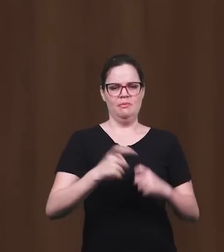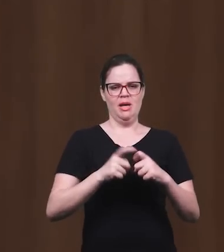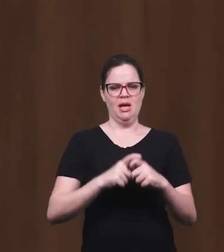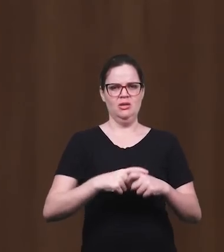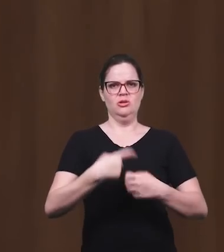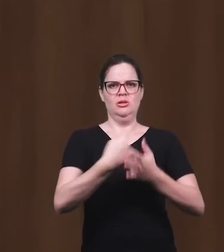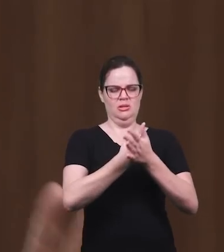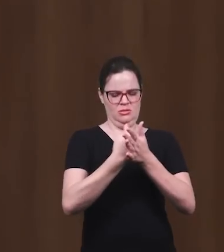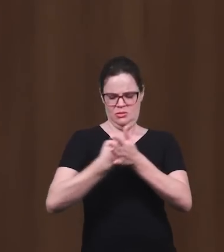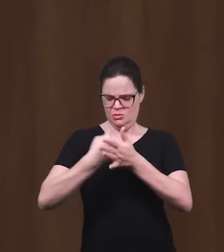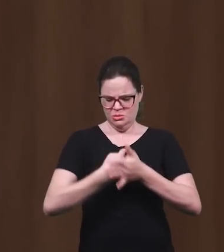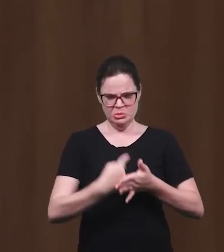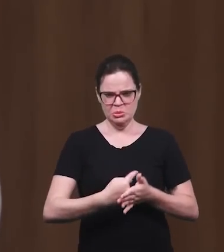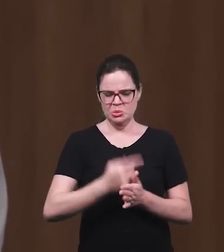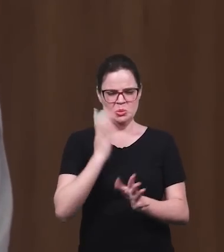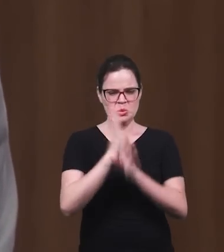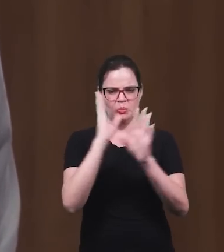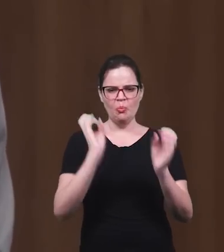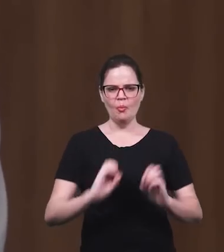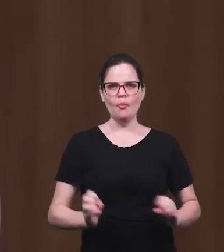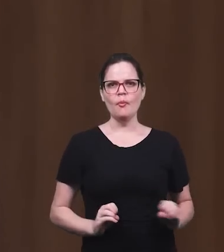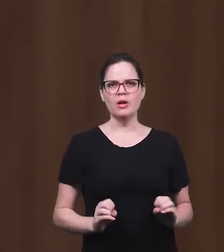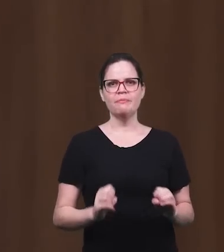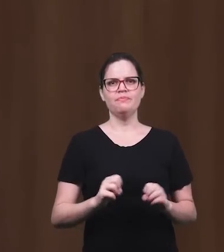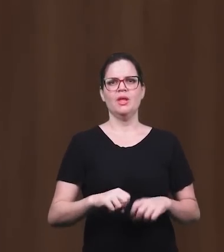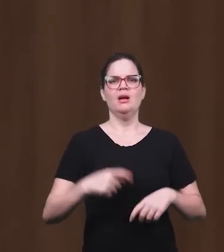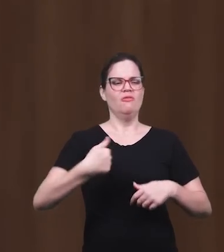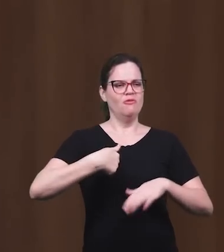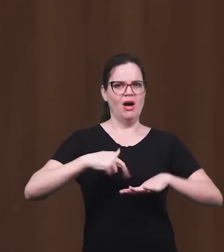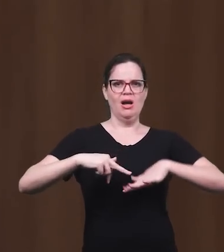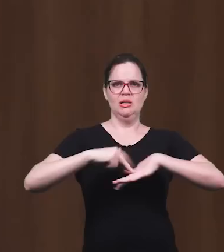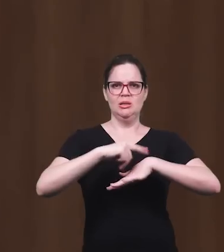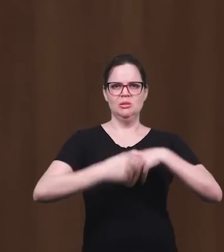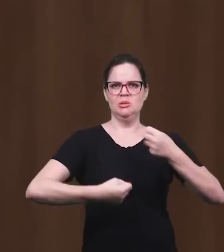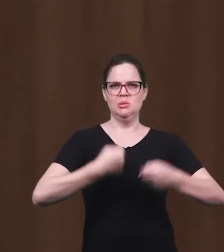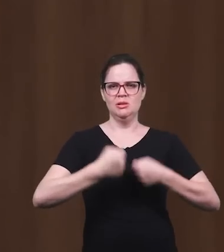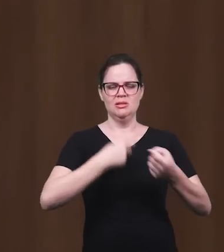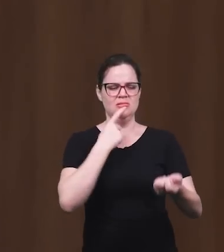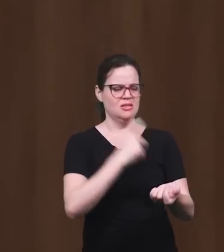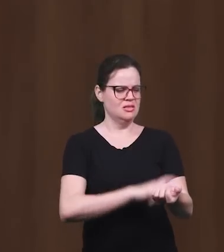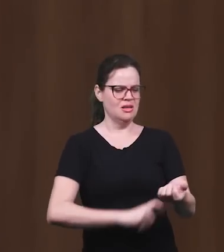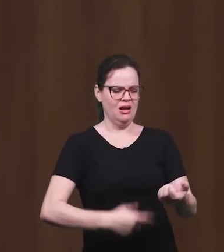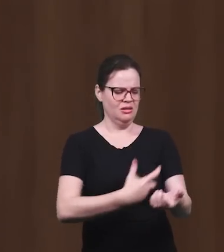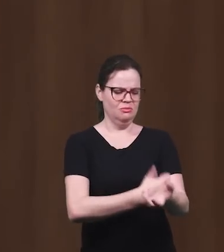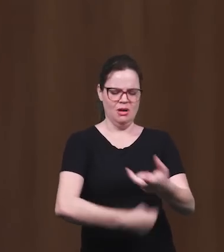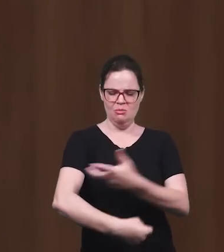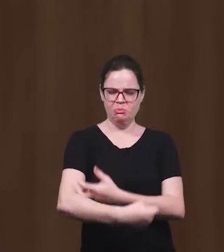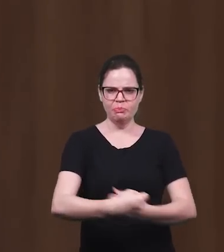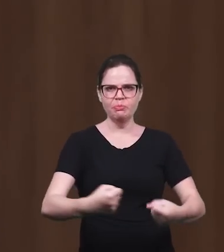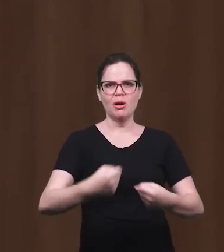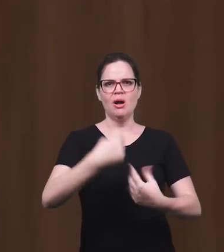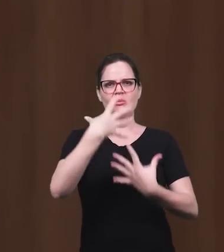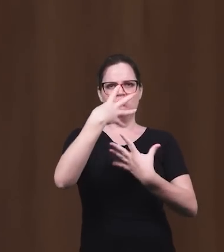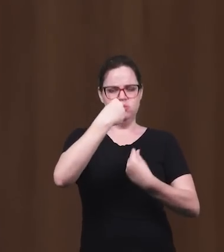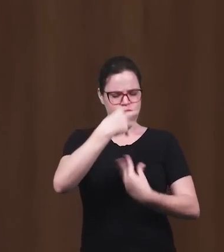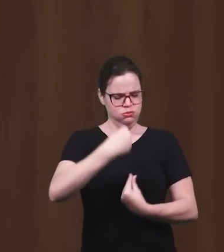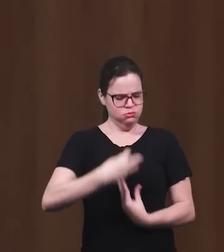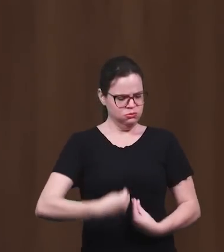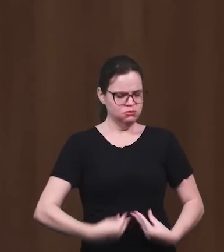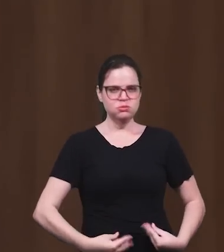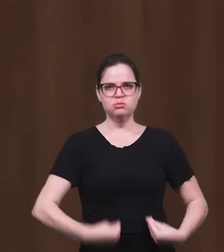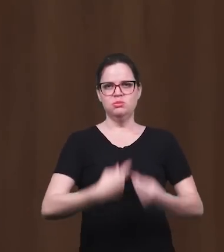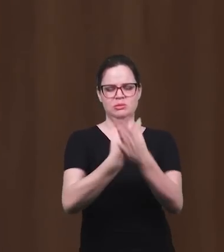no médico, faz todos os exames e não dá nada. Ele faz esteira, ele faz exame de sangue, ele faz